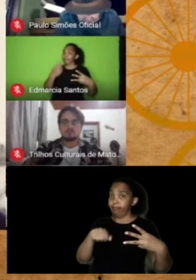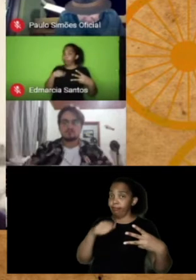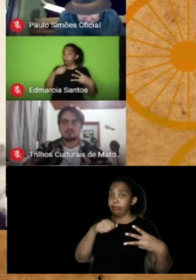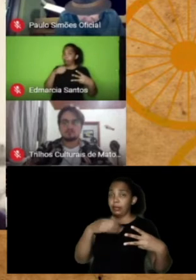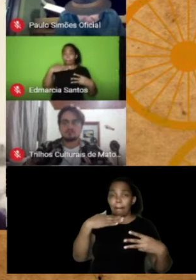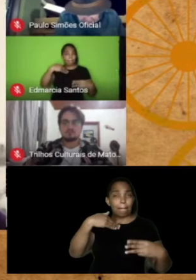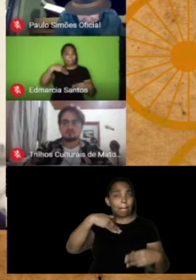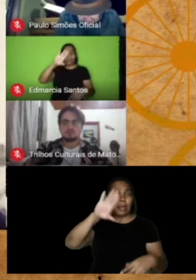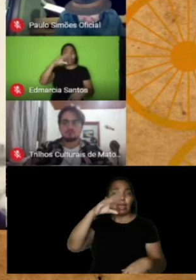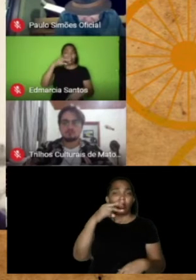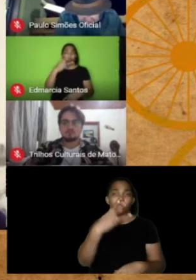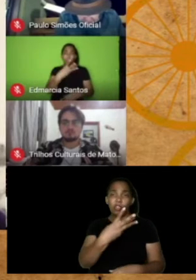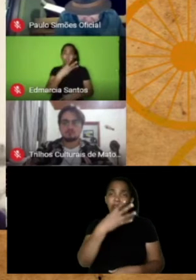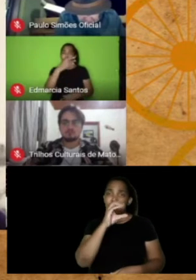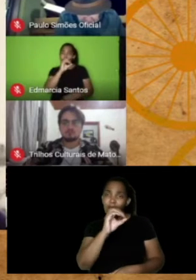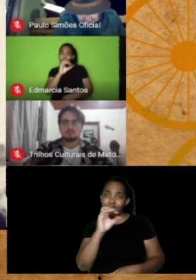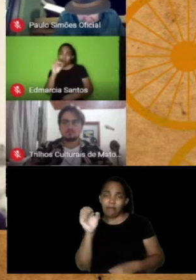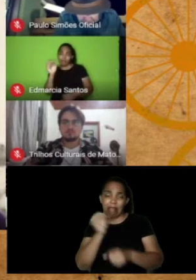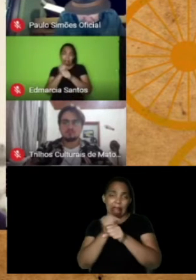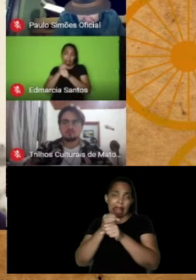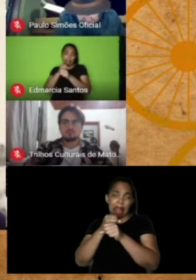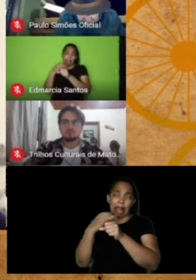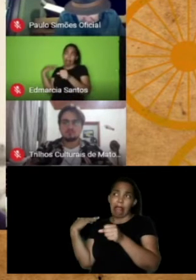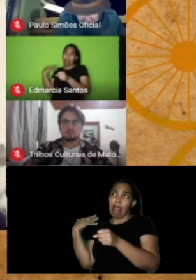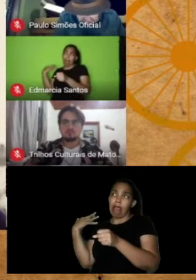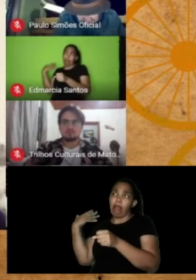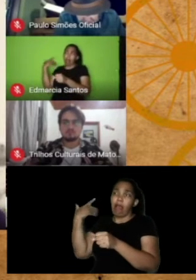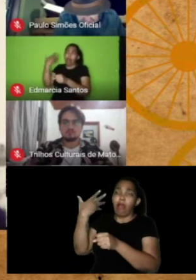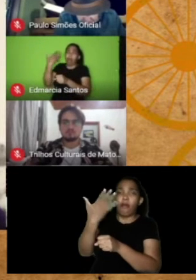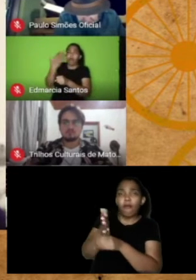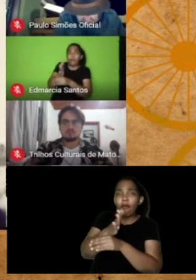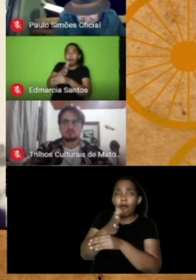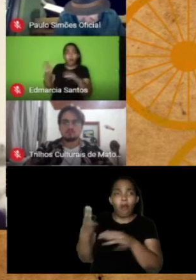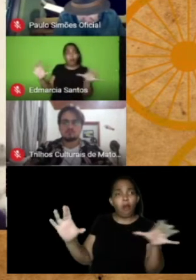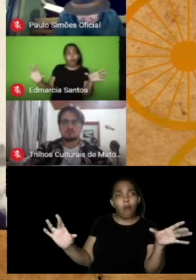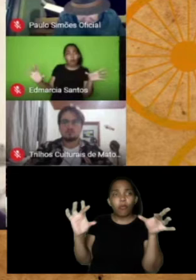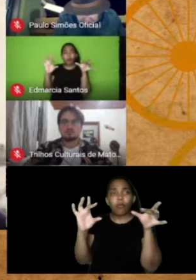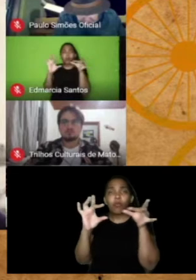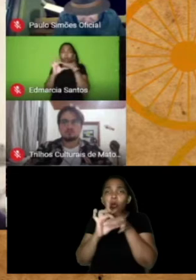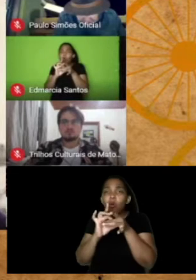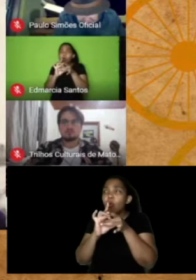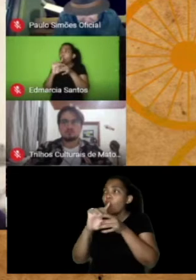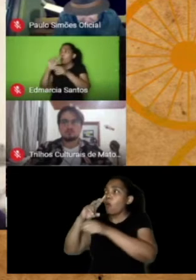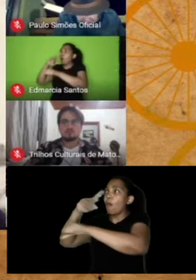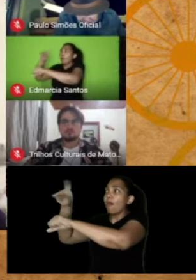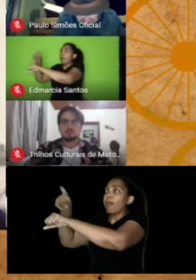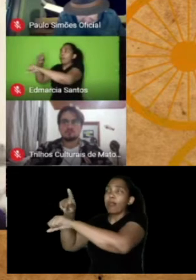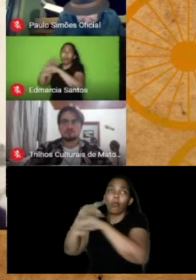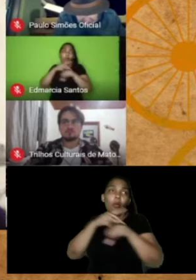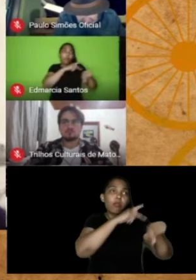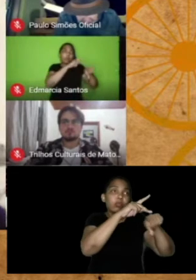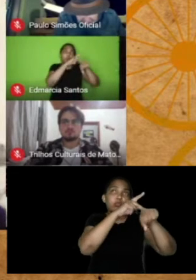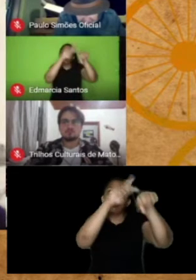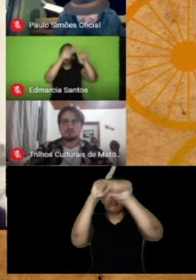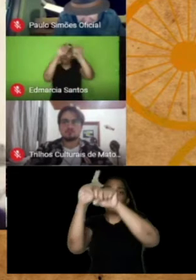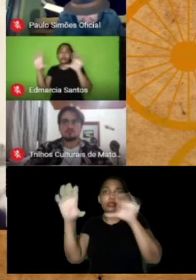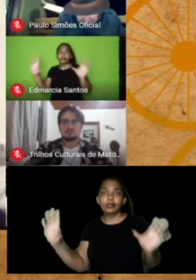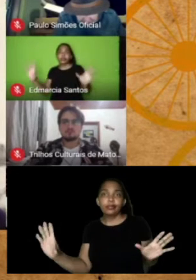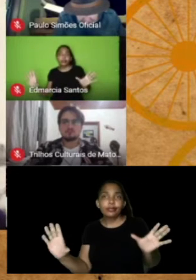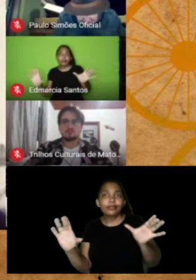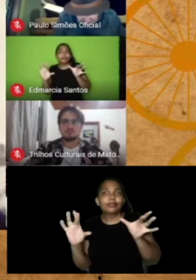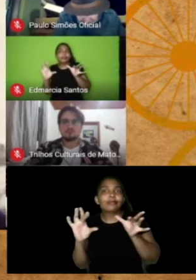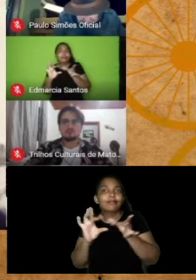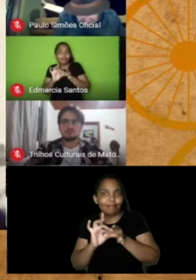de 300 anos de anexação das fronteiras ocidentais ao resto do país. Então, o nosso sul do